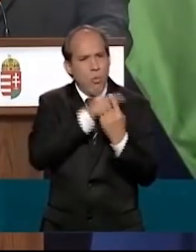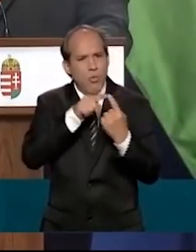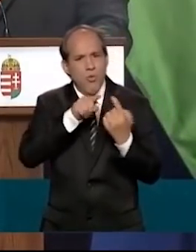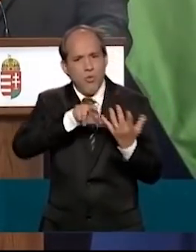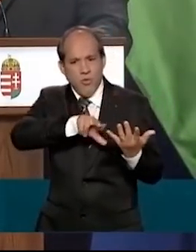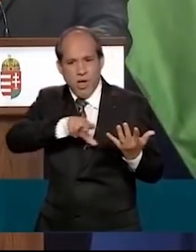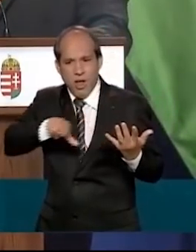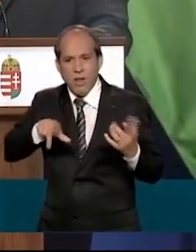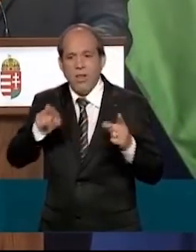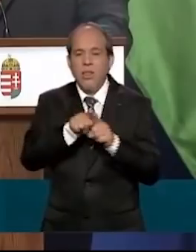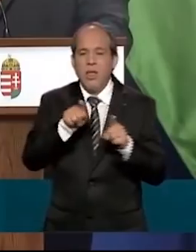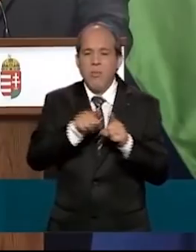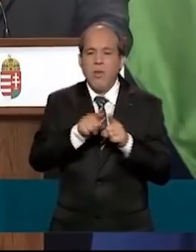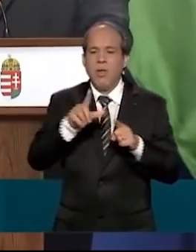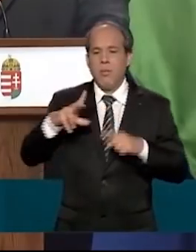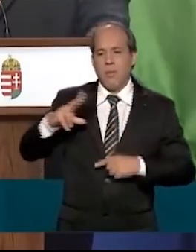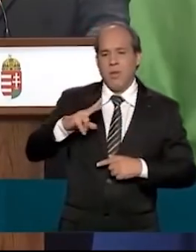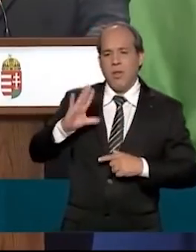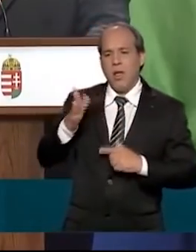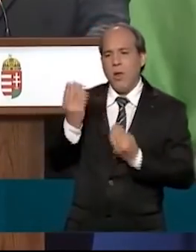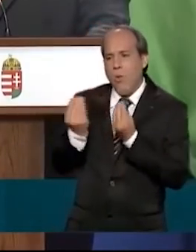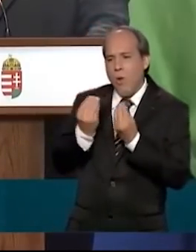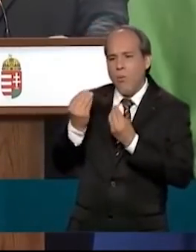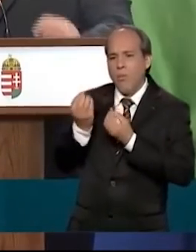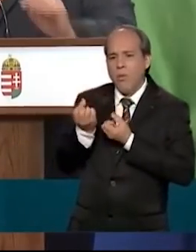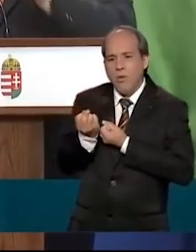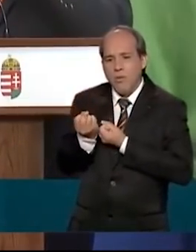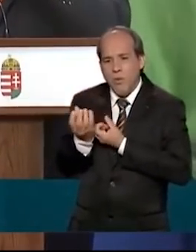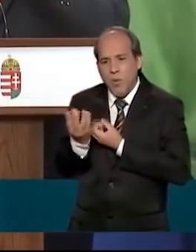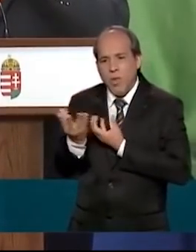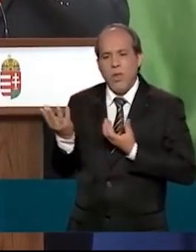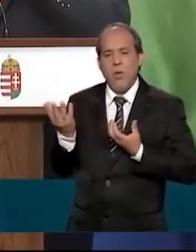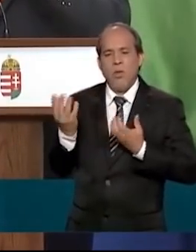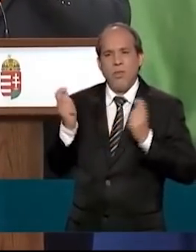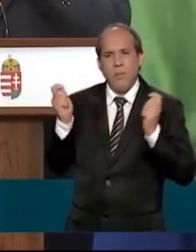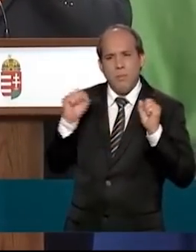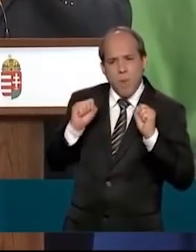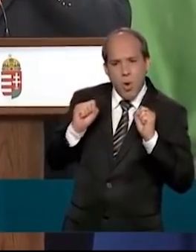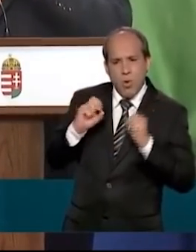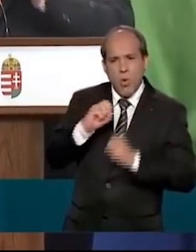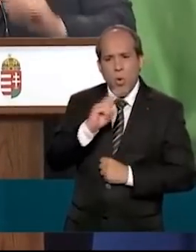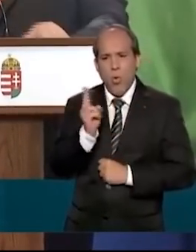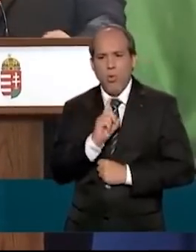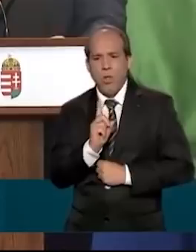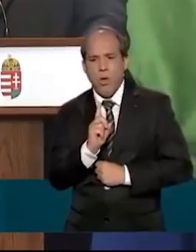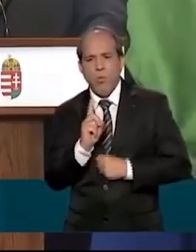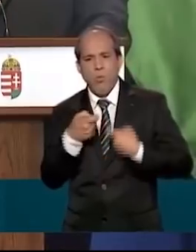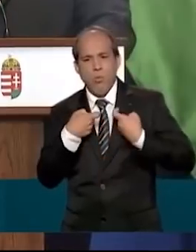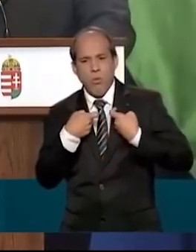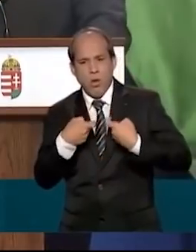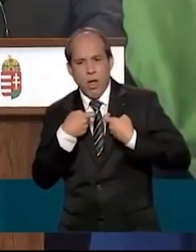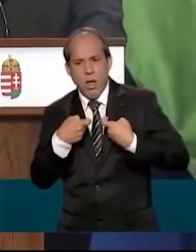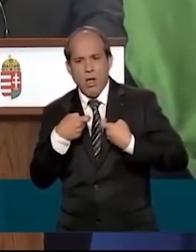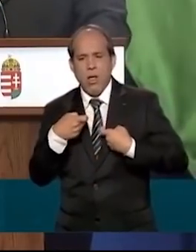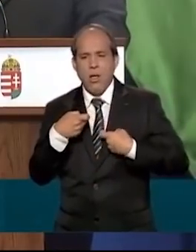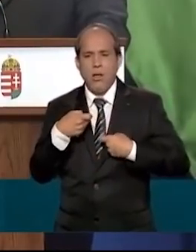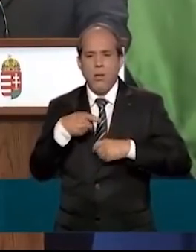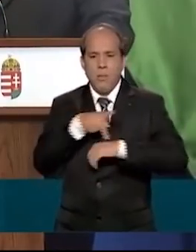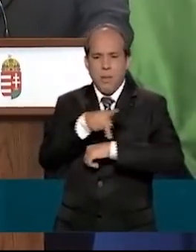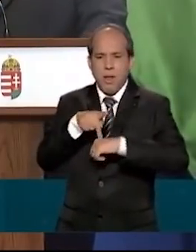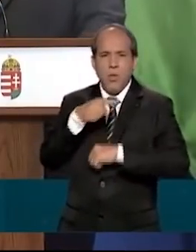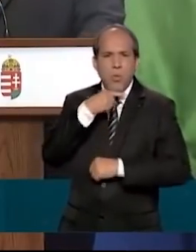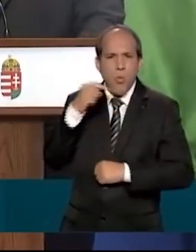particularidade trocamos informações sobre uma possibilidade ou não de uma guerra entre a Rússia